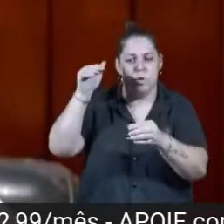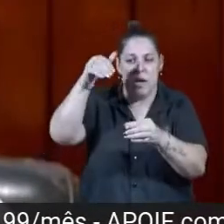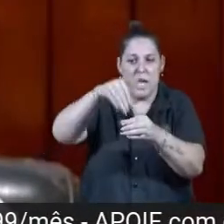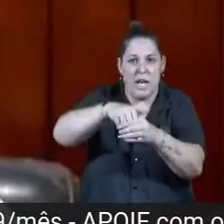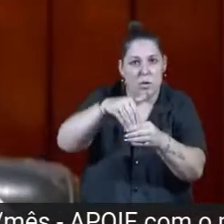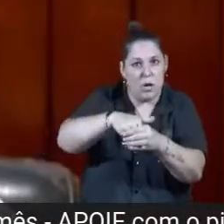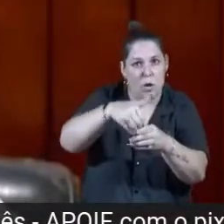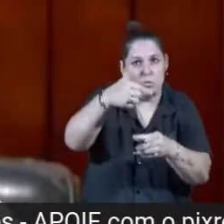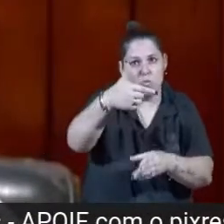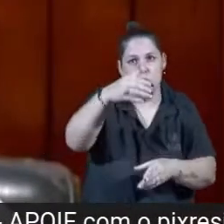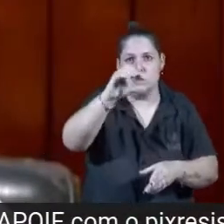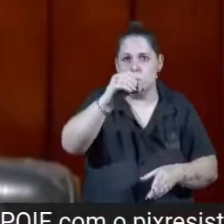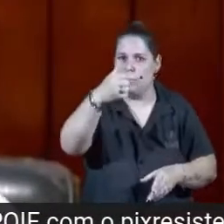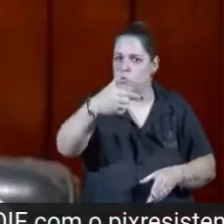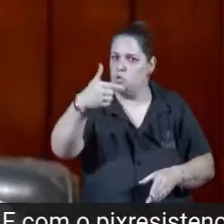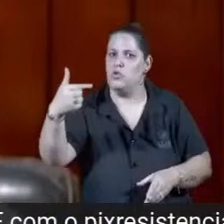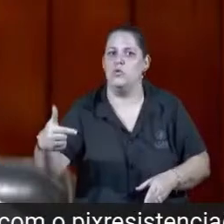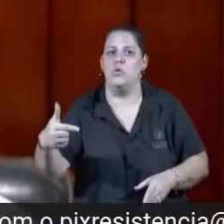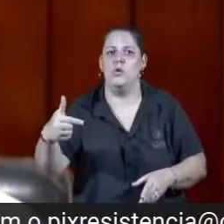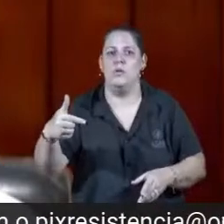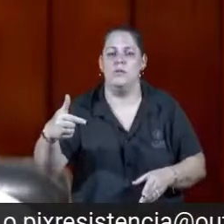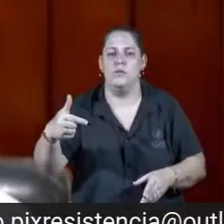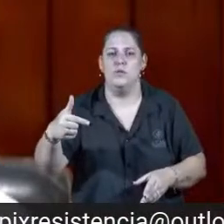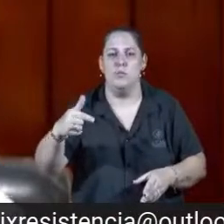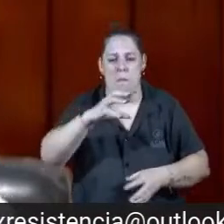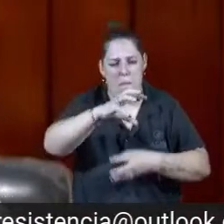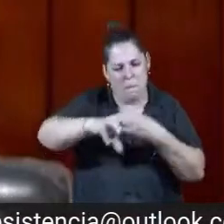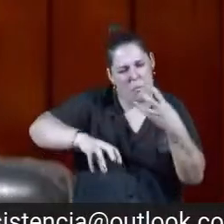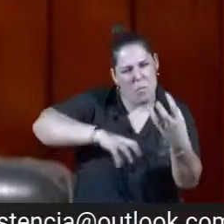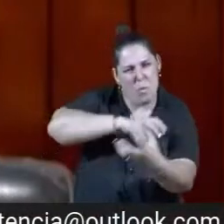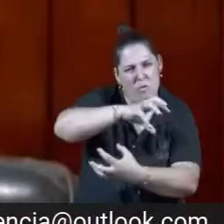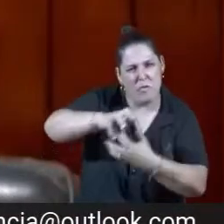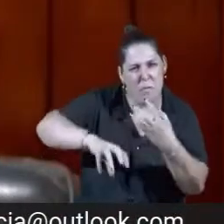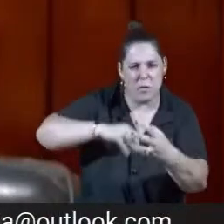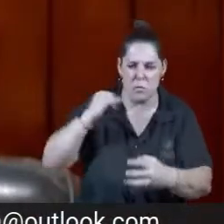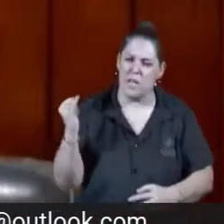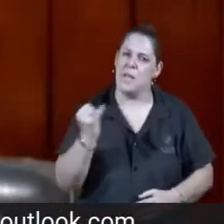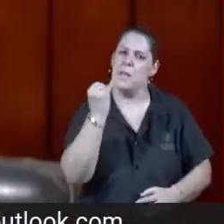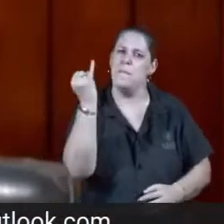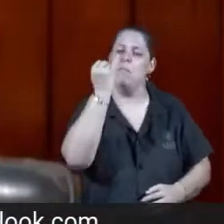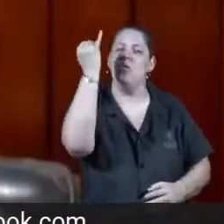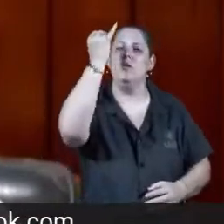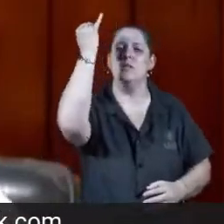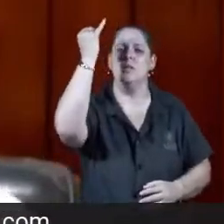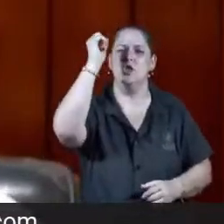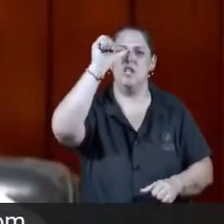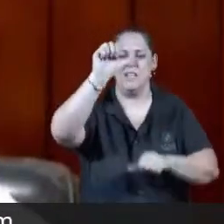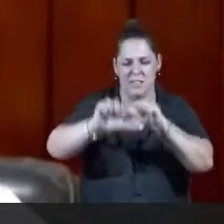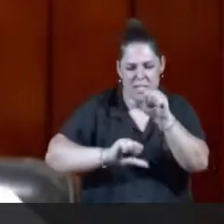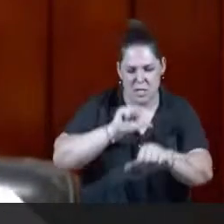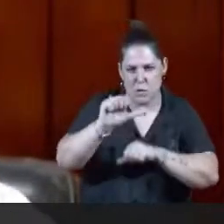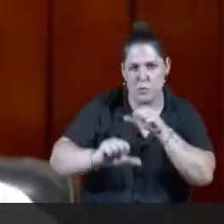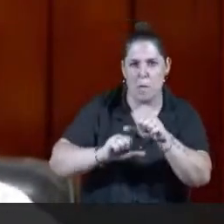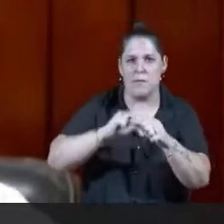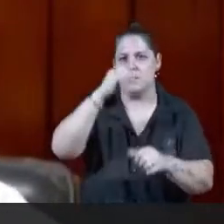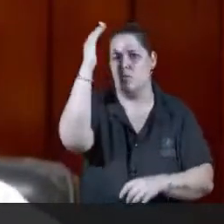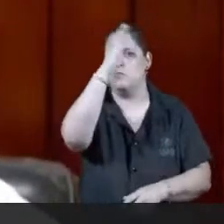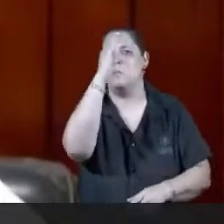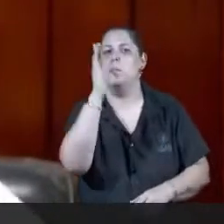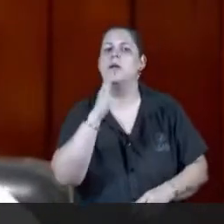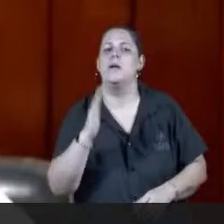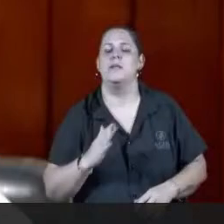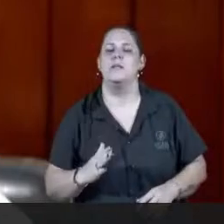em 2022 num grande movimento de reconstrução do Brasil, num grande